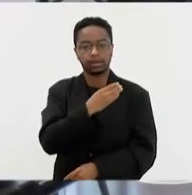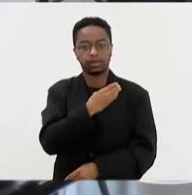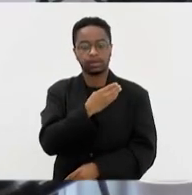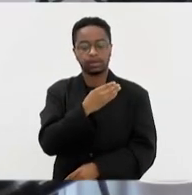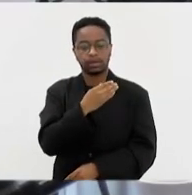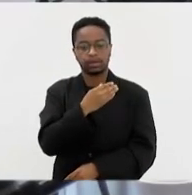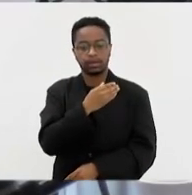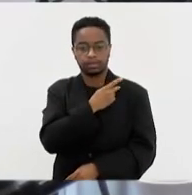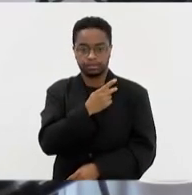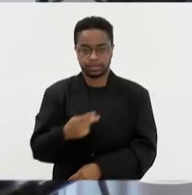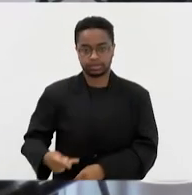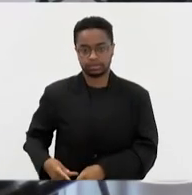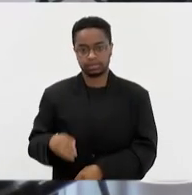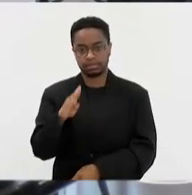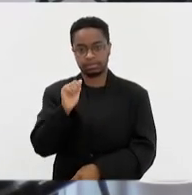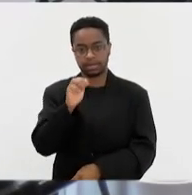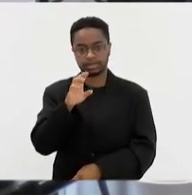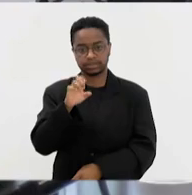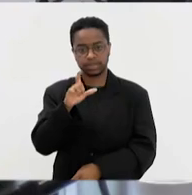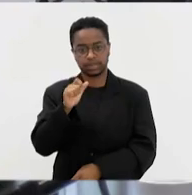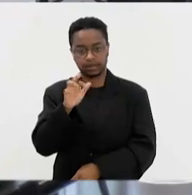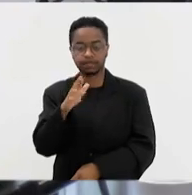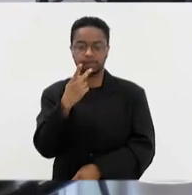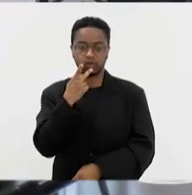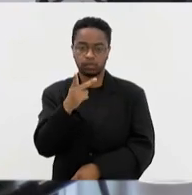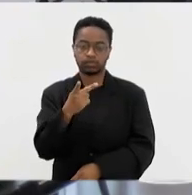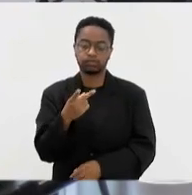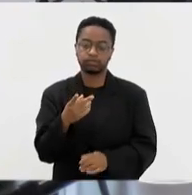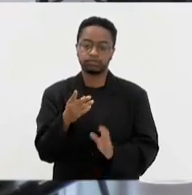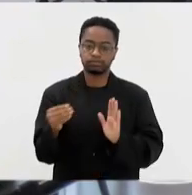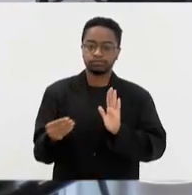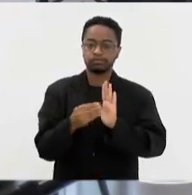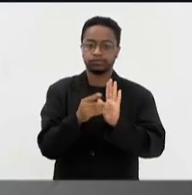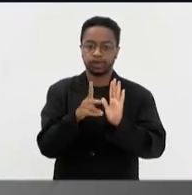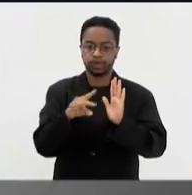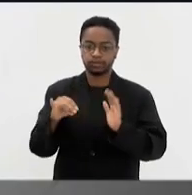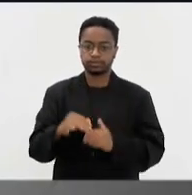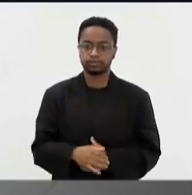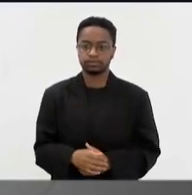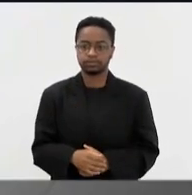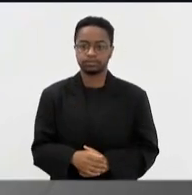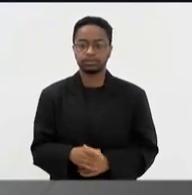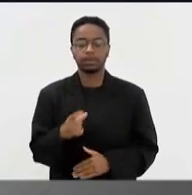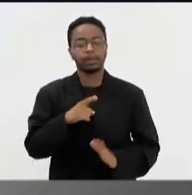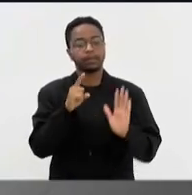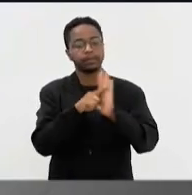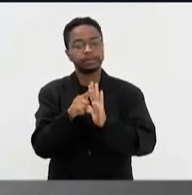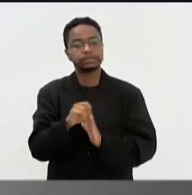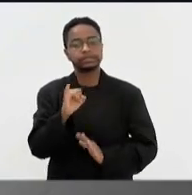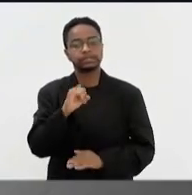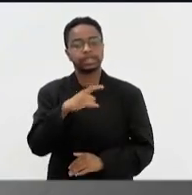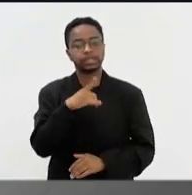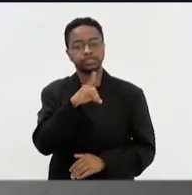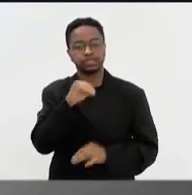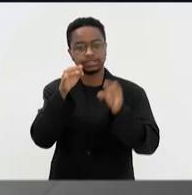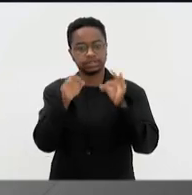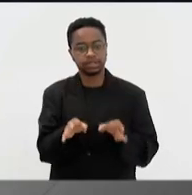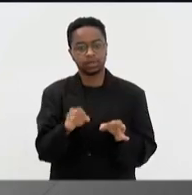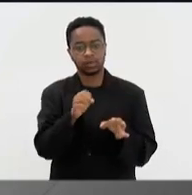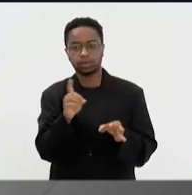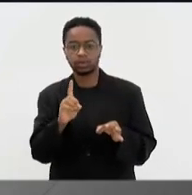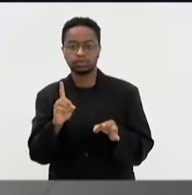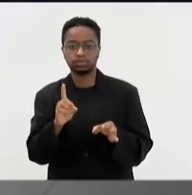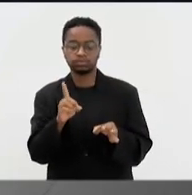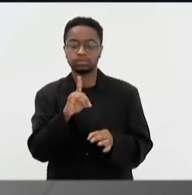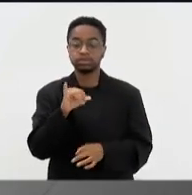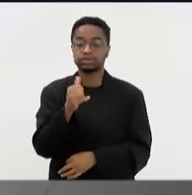já falou, se comprometeu que vai colocar. Desculpa só perguntar se tem data esse encontro de abril. Vai ser